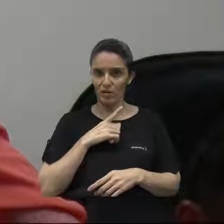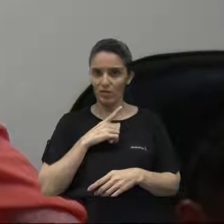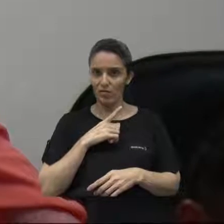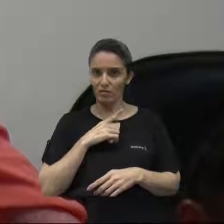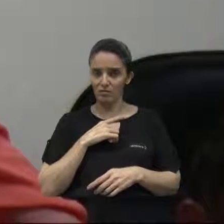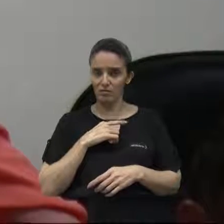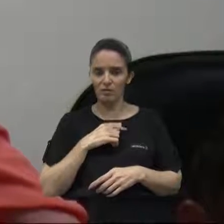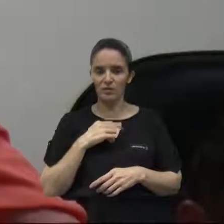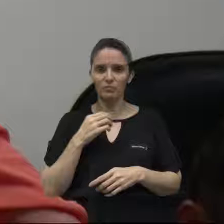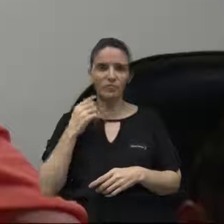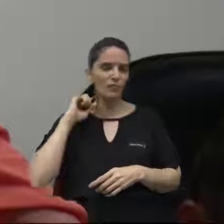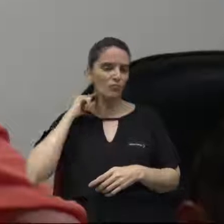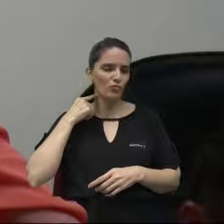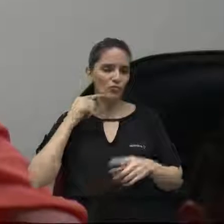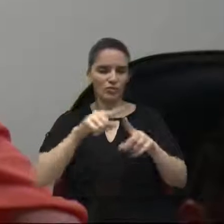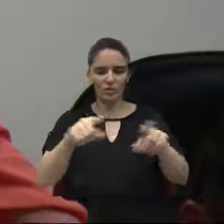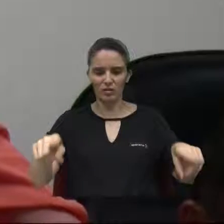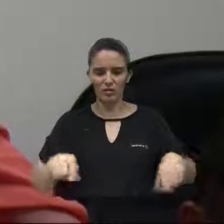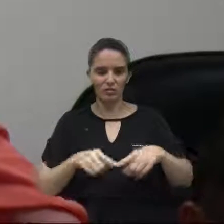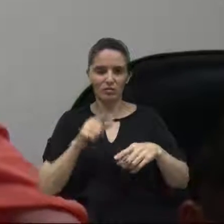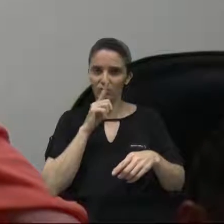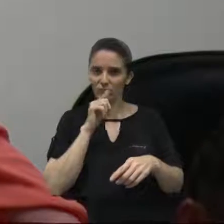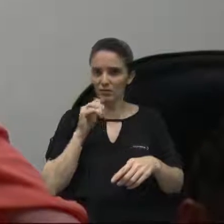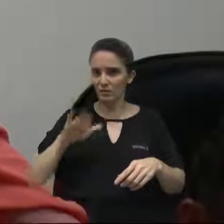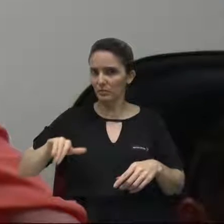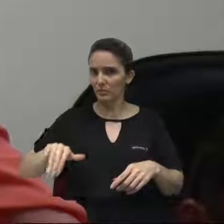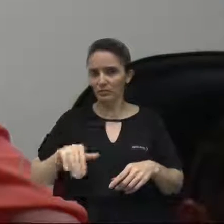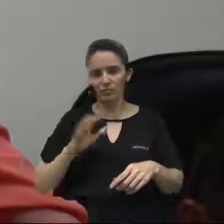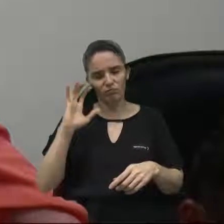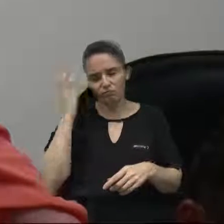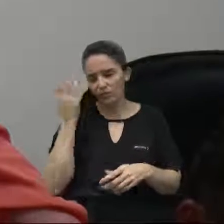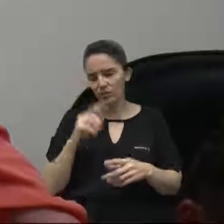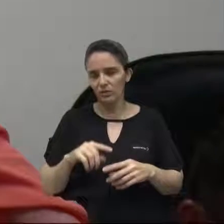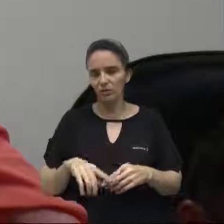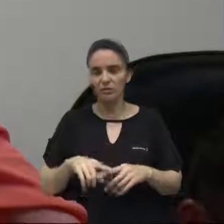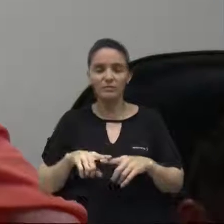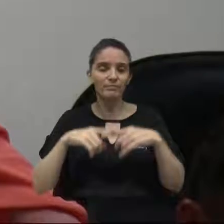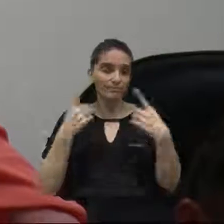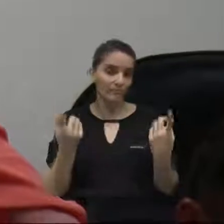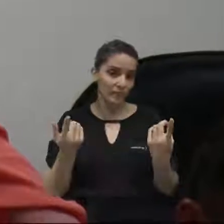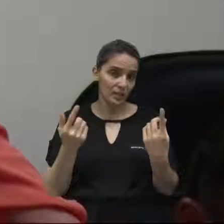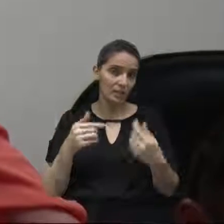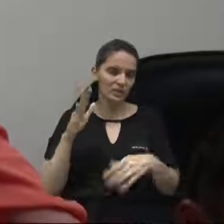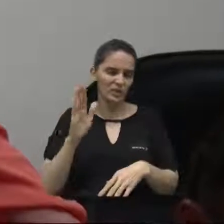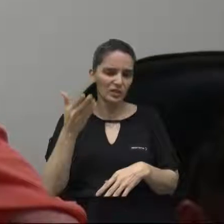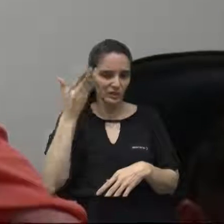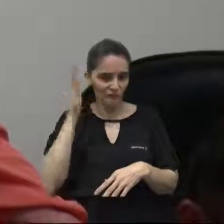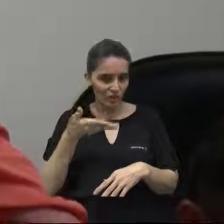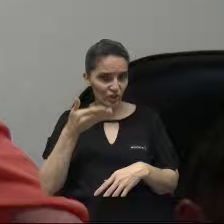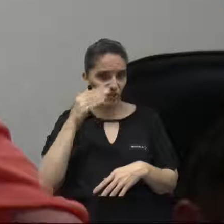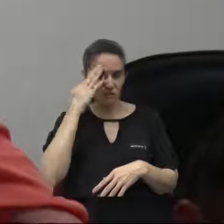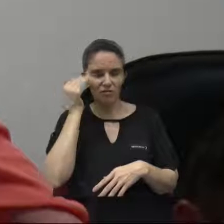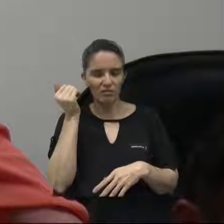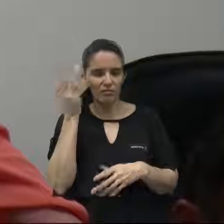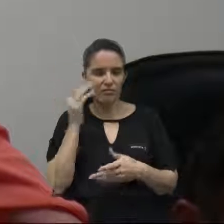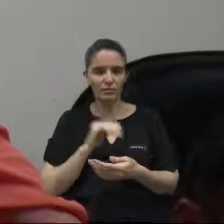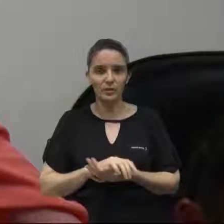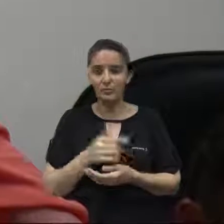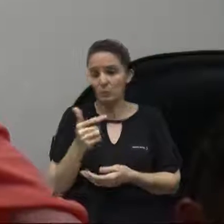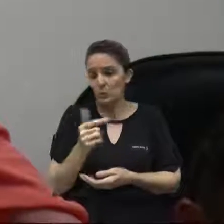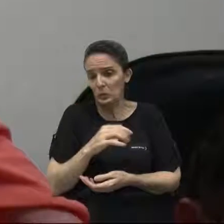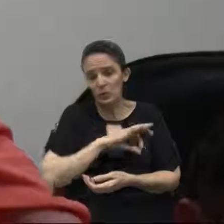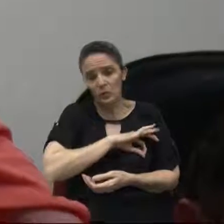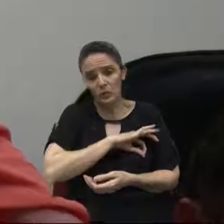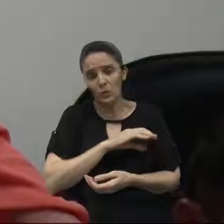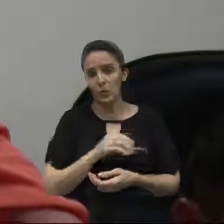visa saber o que já sabemos. Não temos aí quantidade suficiente para atender e,